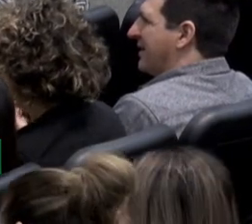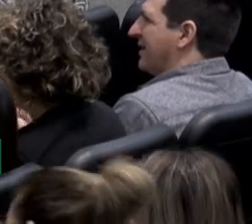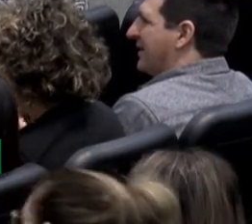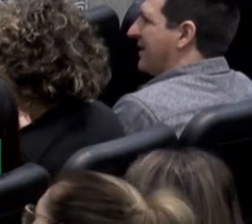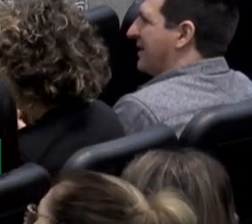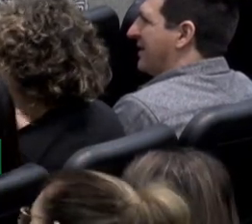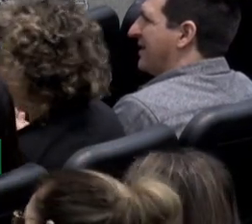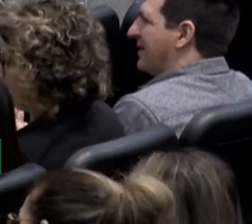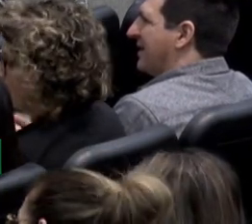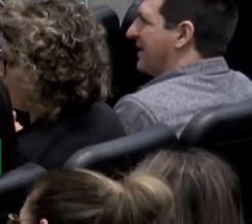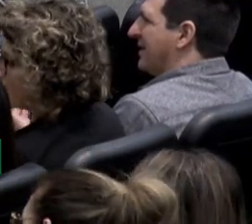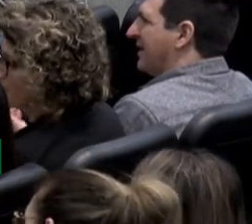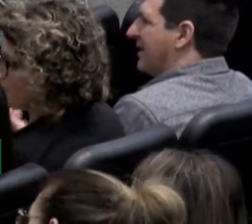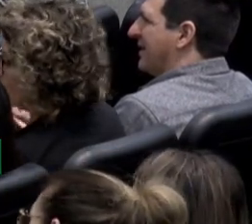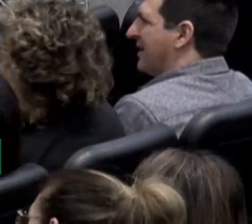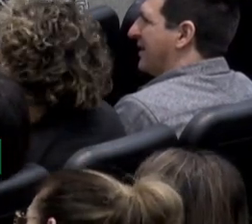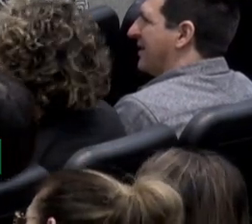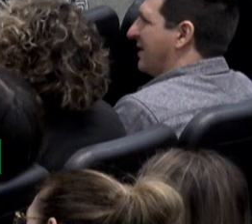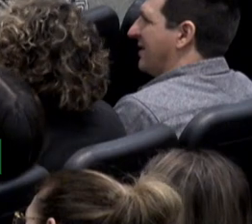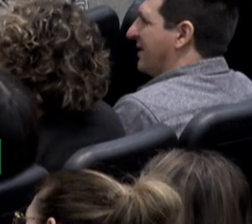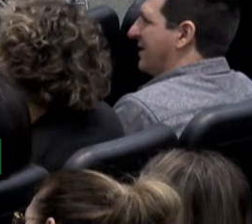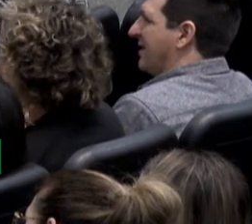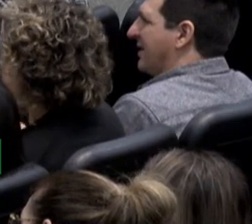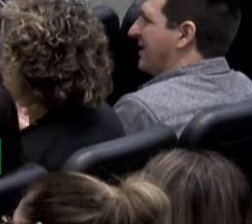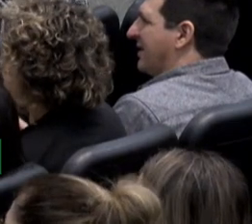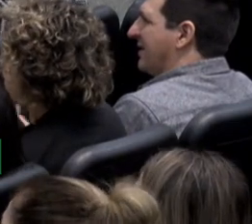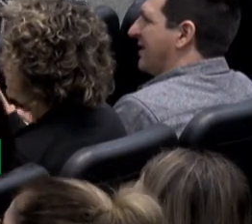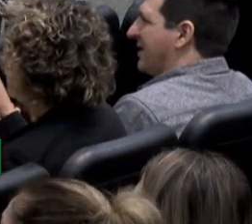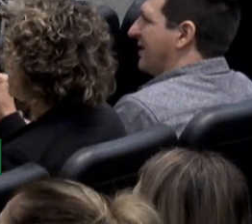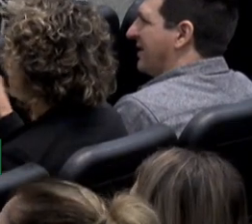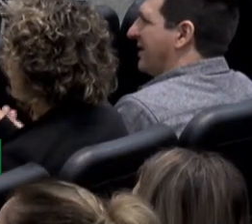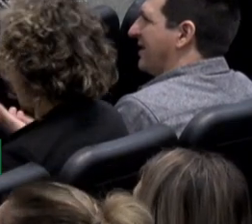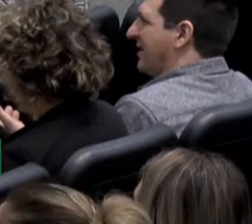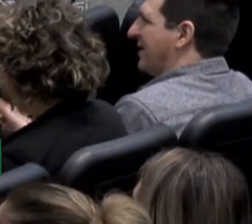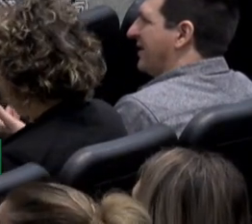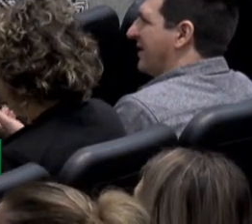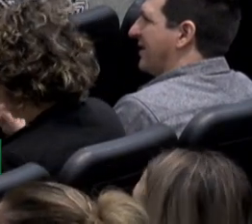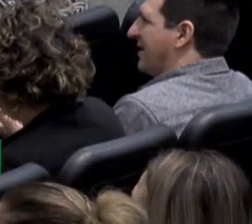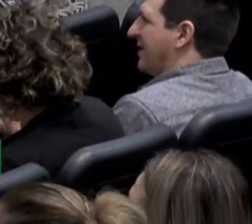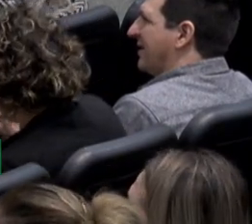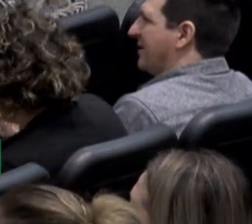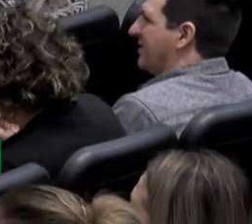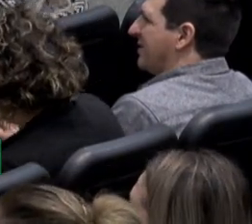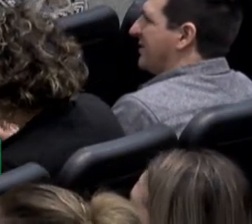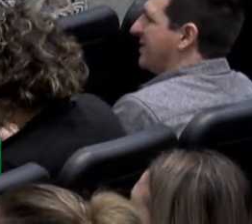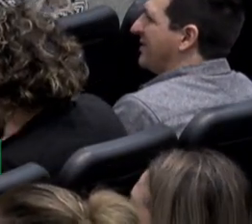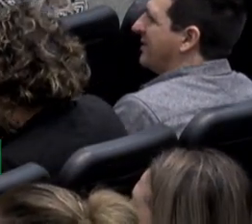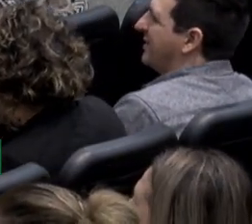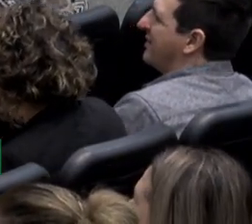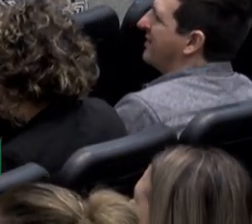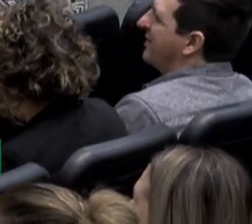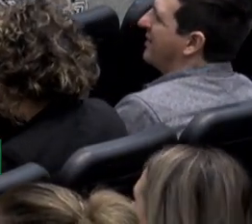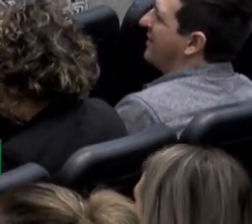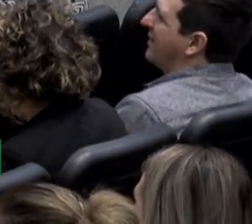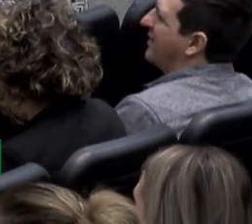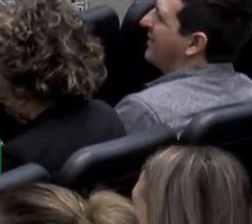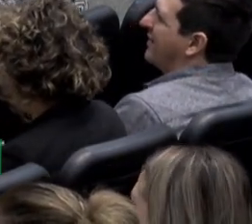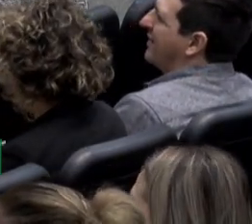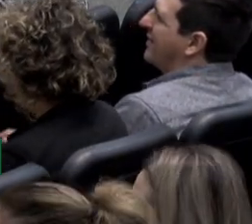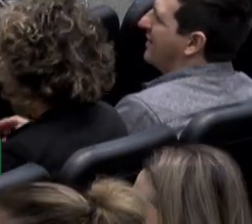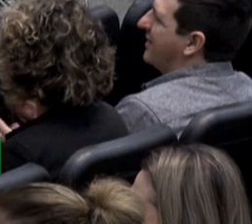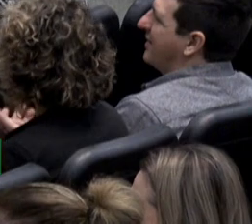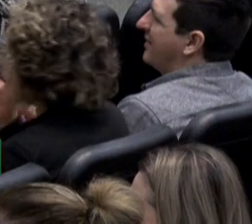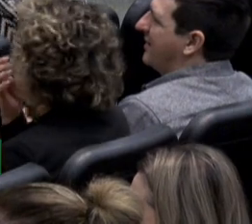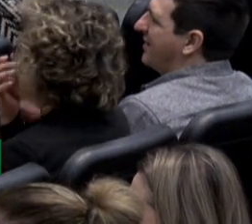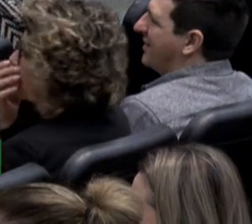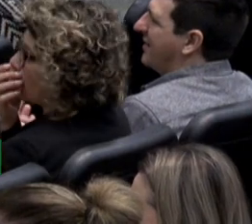É água viva de montão. A maré vai, a maré vem. Tá chegando uma água